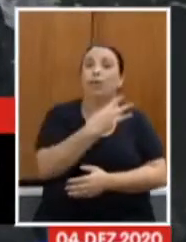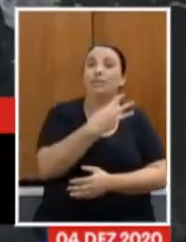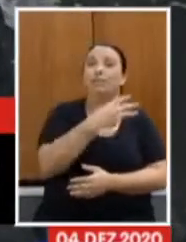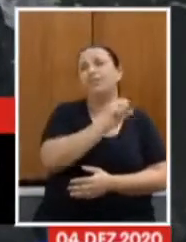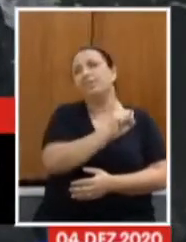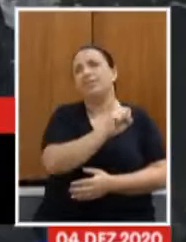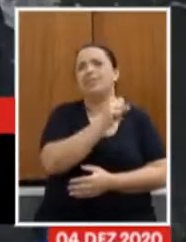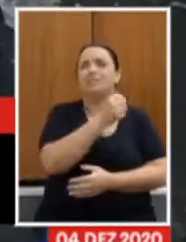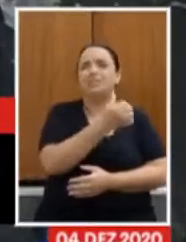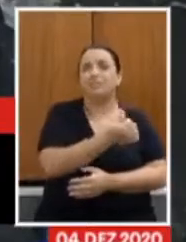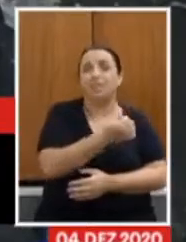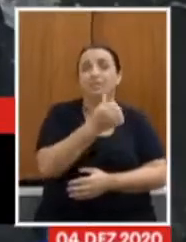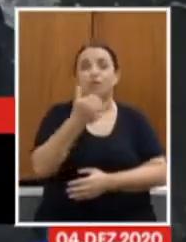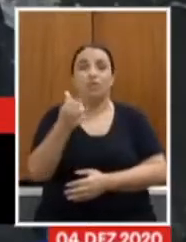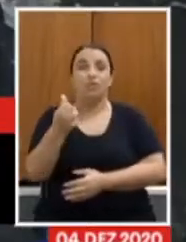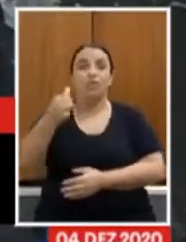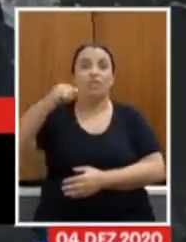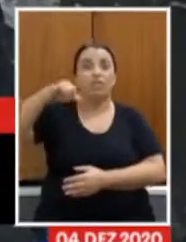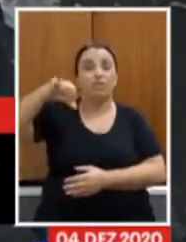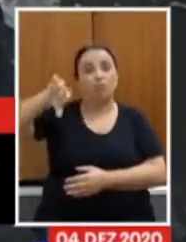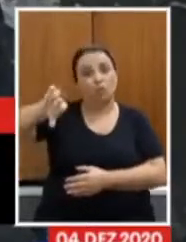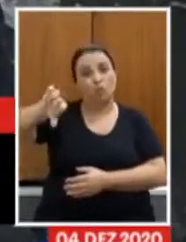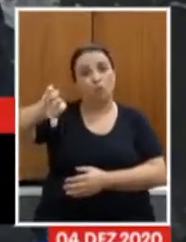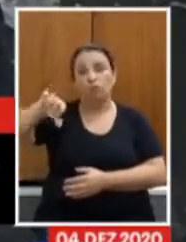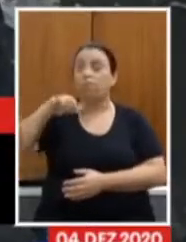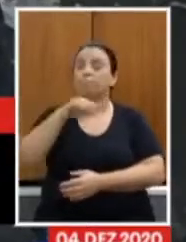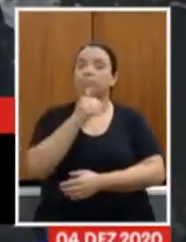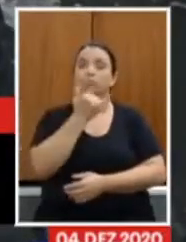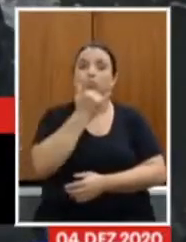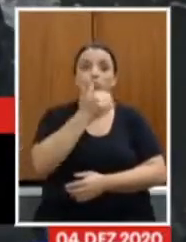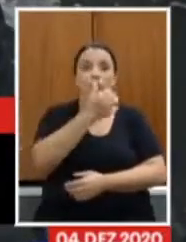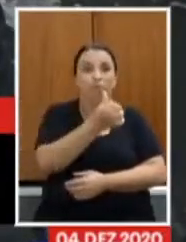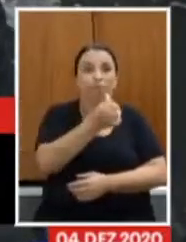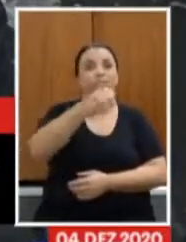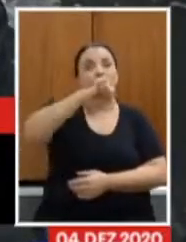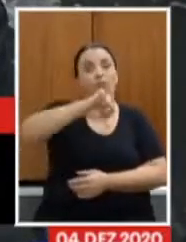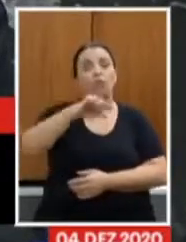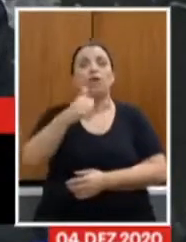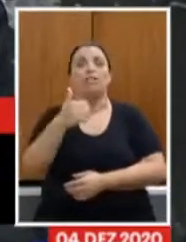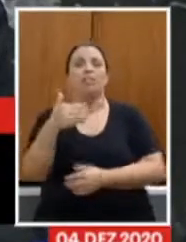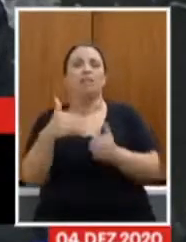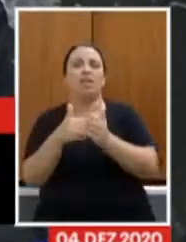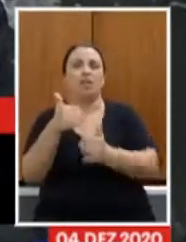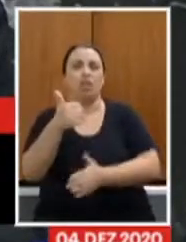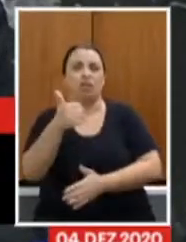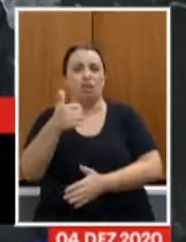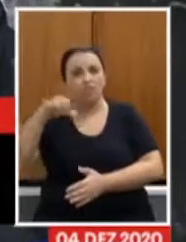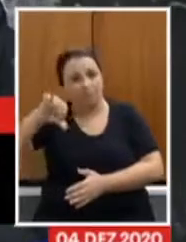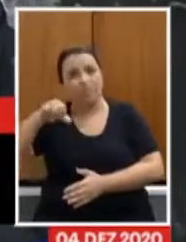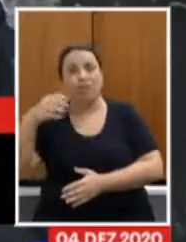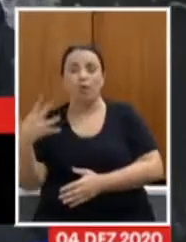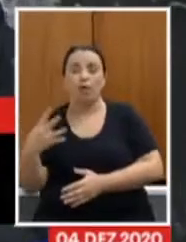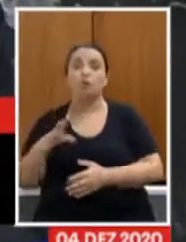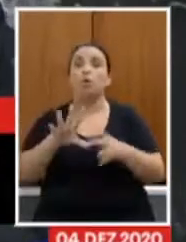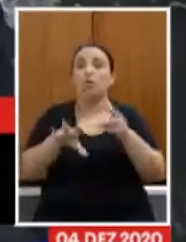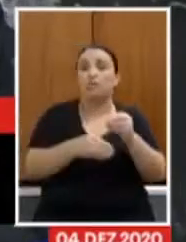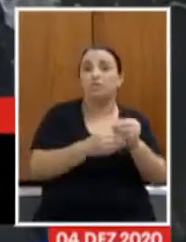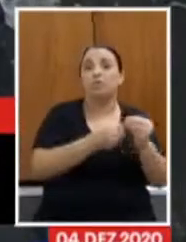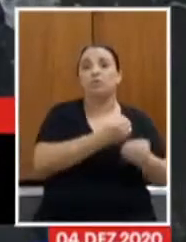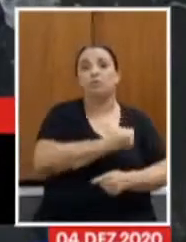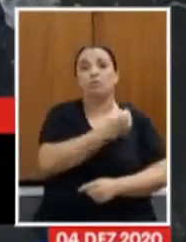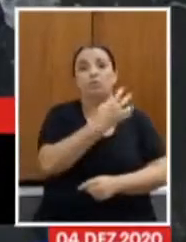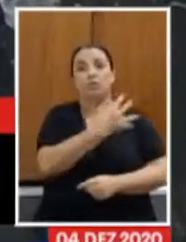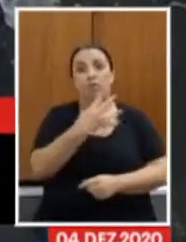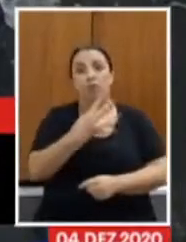94 e 96 a 98 da Comissão de Participação Popular. com as emendas números 44, 48,